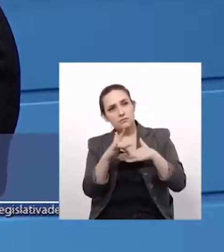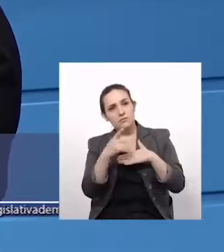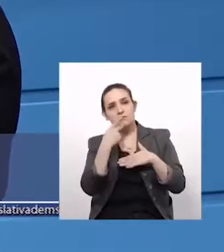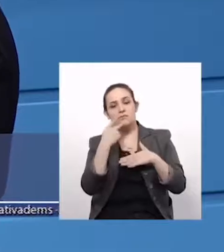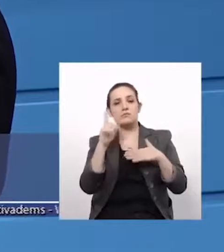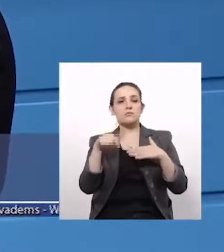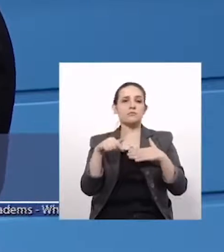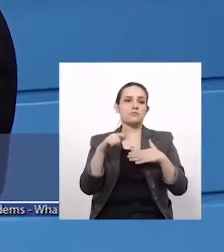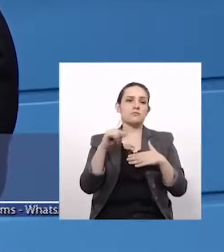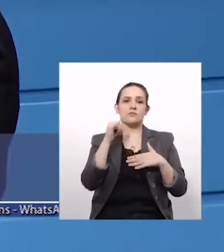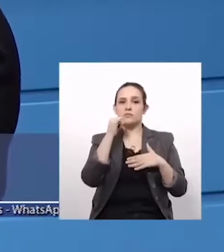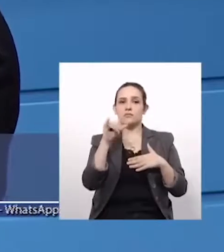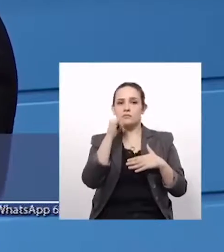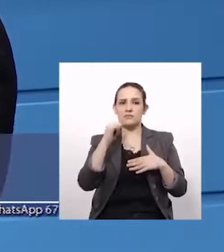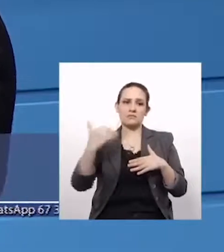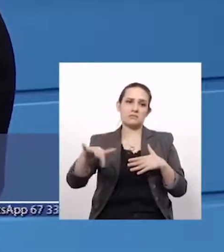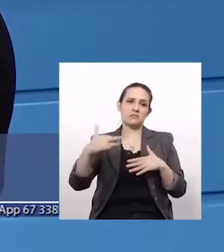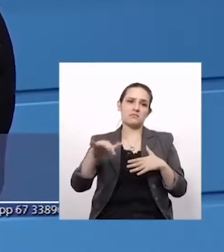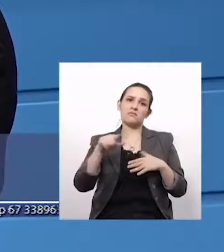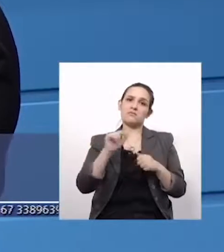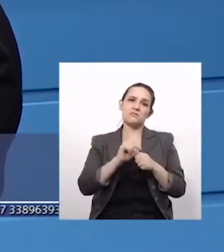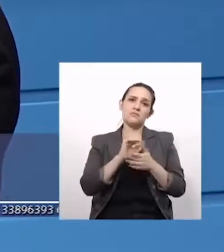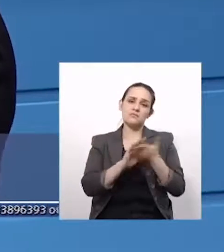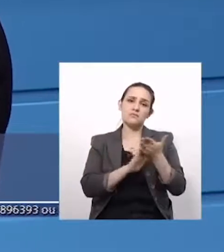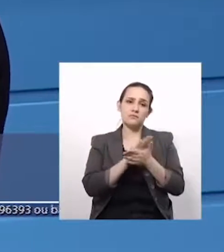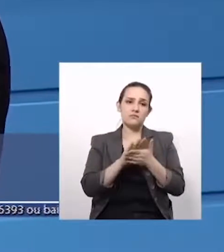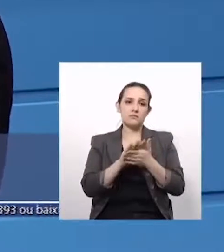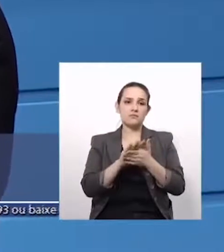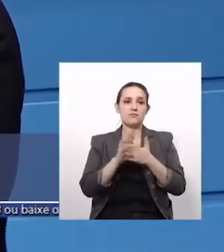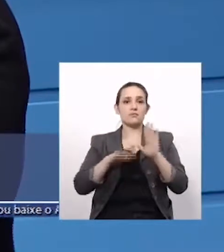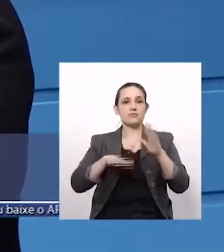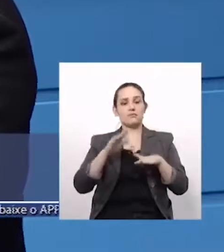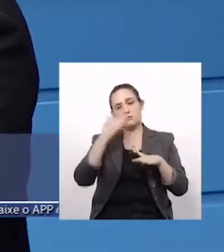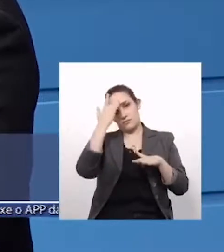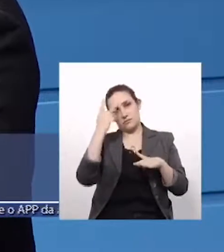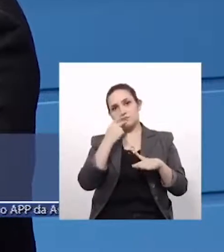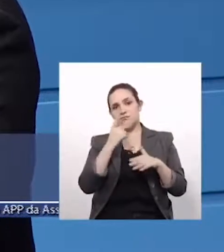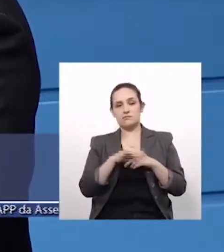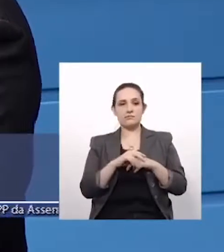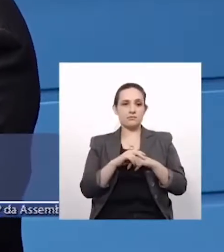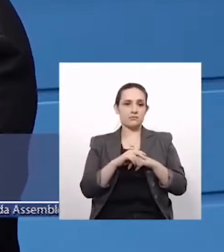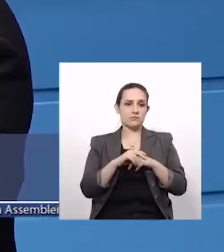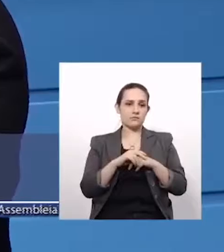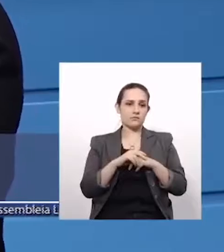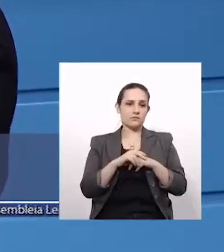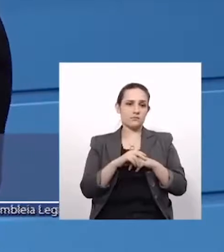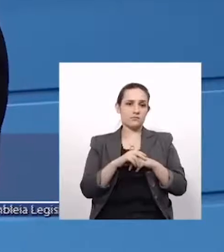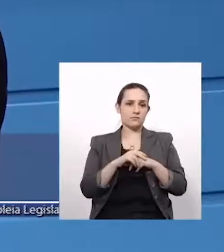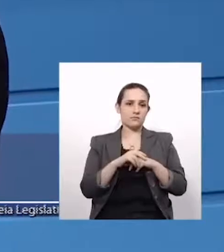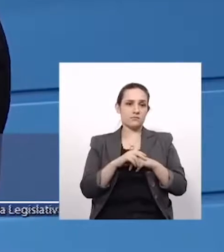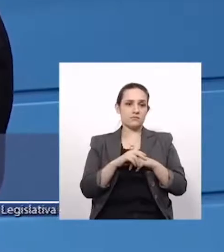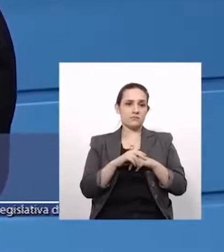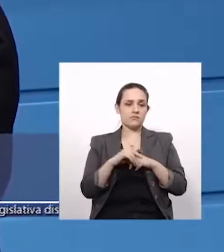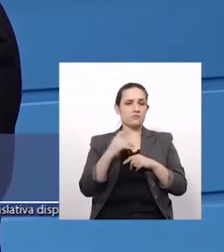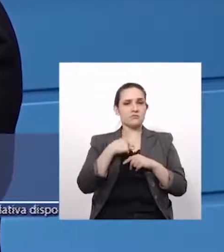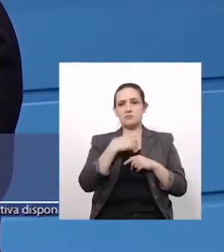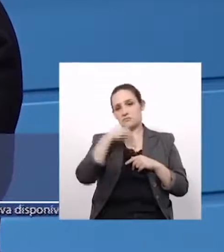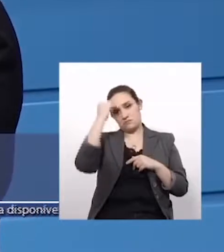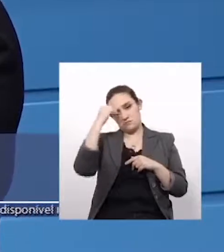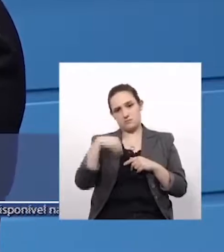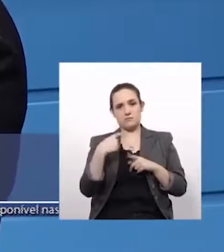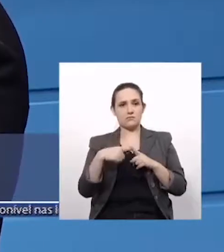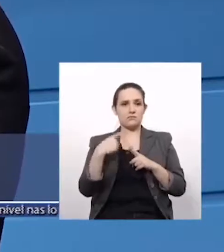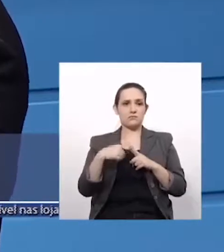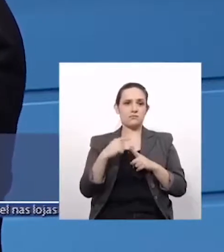a energia é muito cara e vocês não vão fazer nada. Outro entra e diz o seguinte, olha, eu estou mandando essa mensagem aqui, estou decepcionado